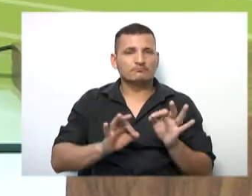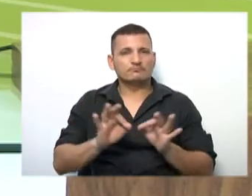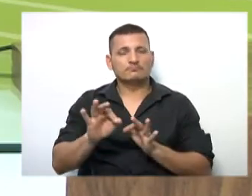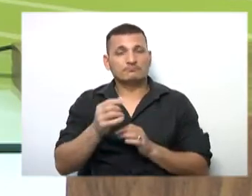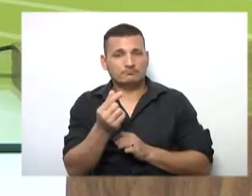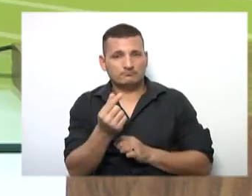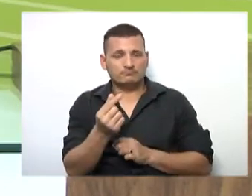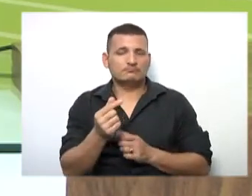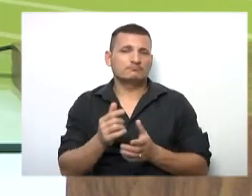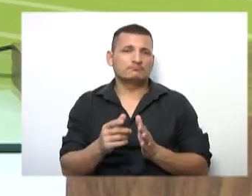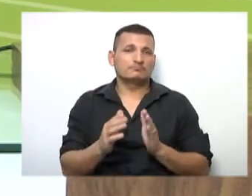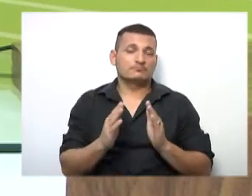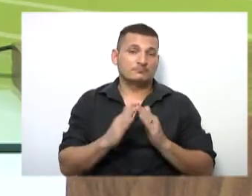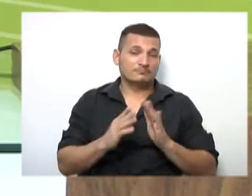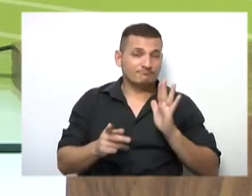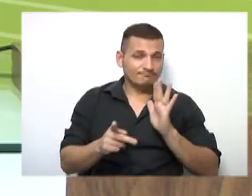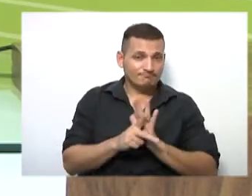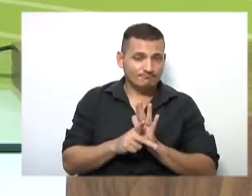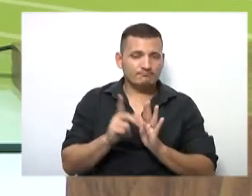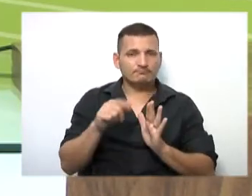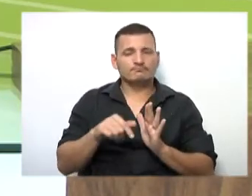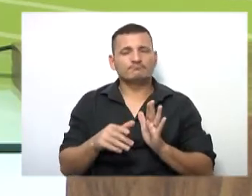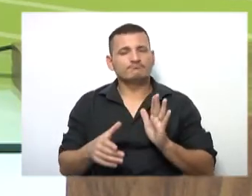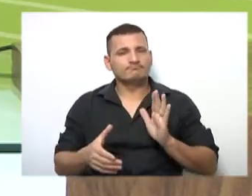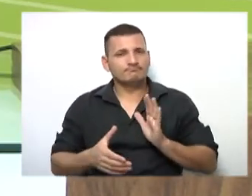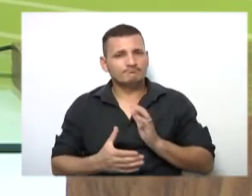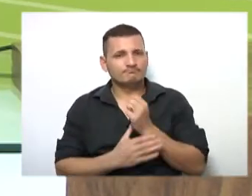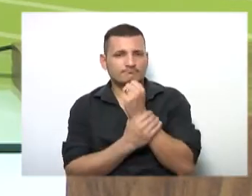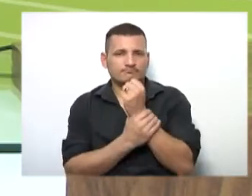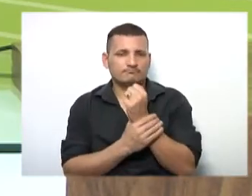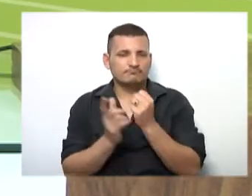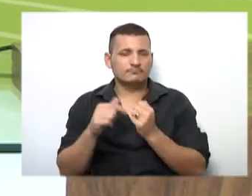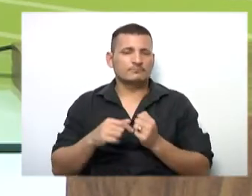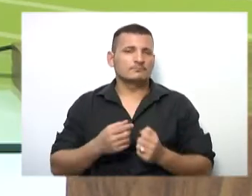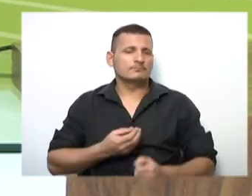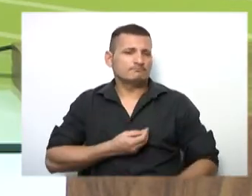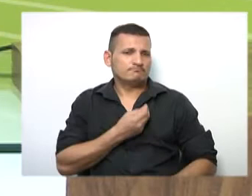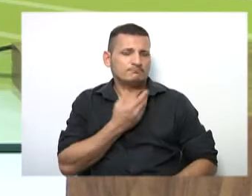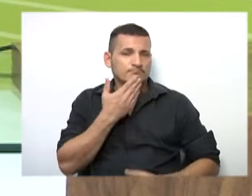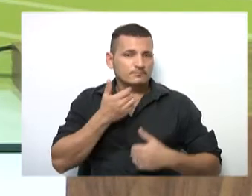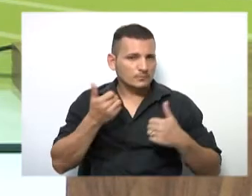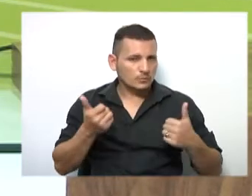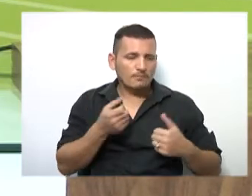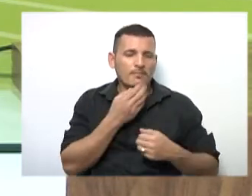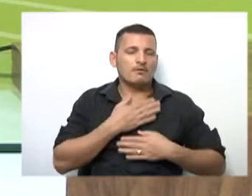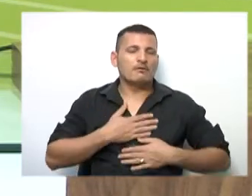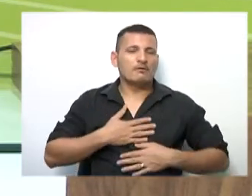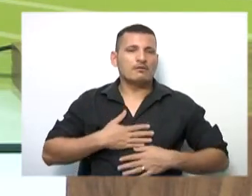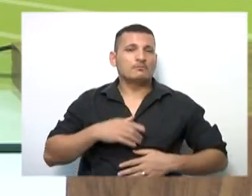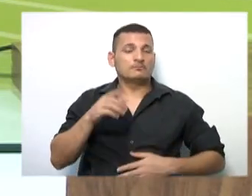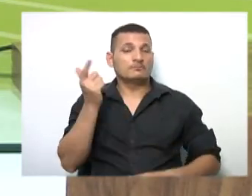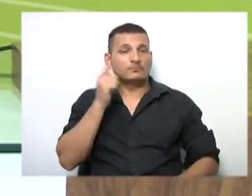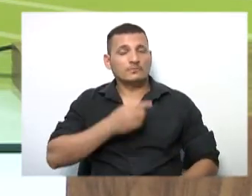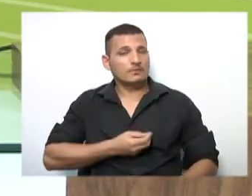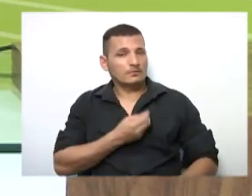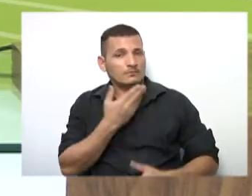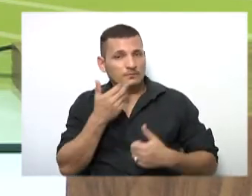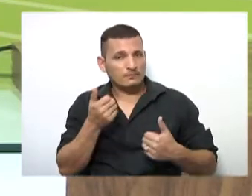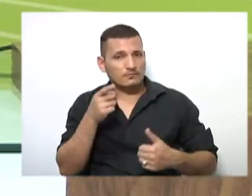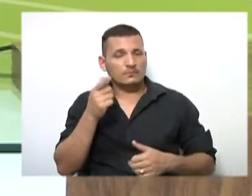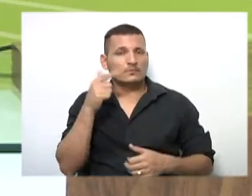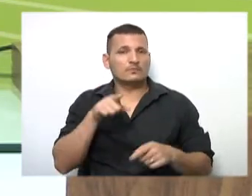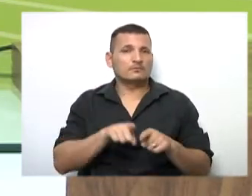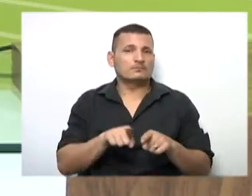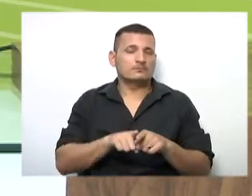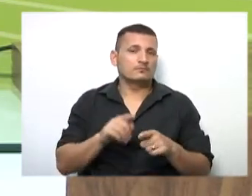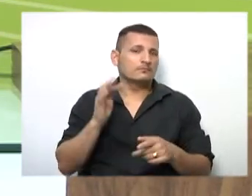casa própria é uma questão de segurança, é uma questão de qualidade de vida, de bem-estar. Você consegue viver melhor e você consegue garantir que no futuro